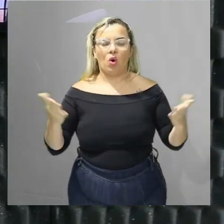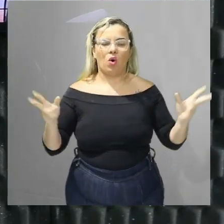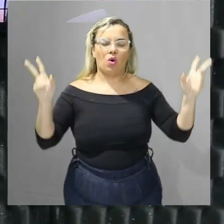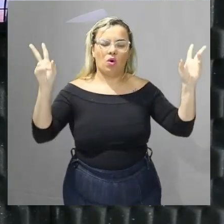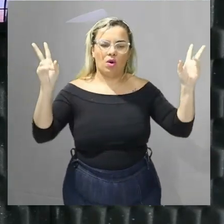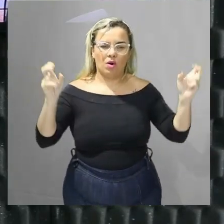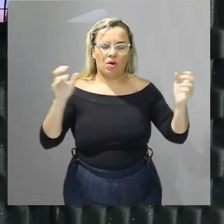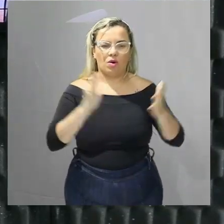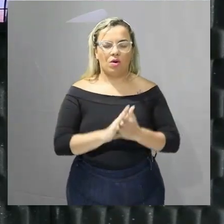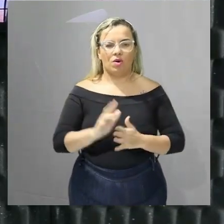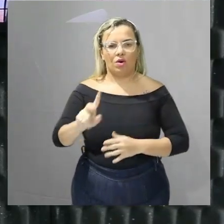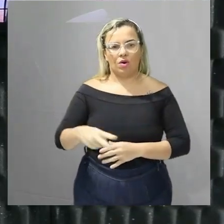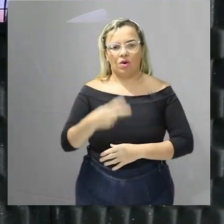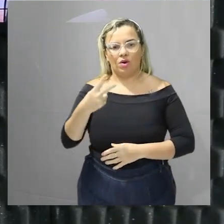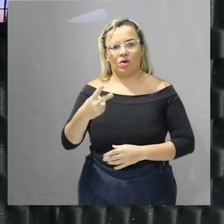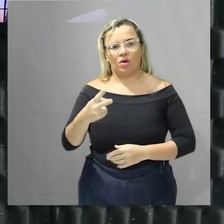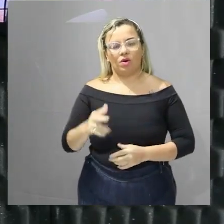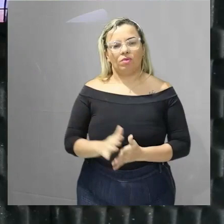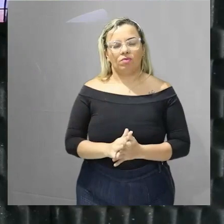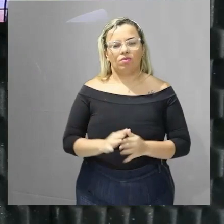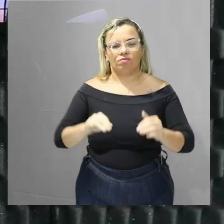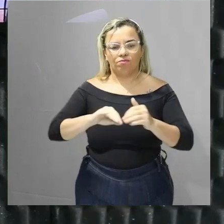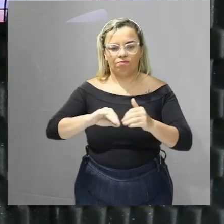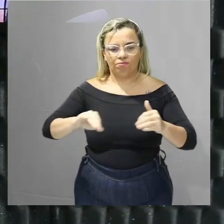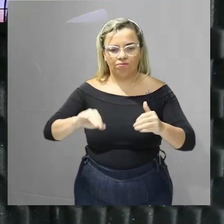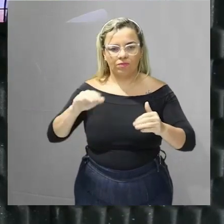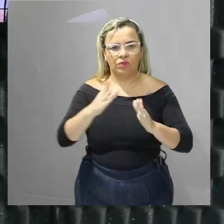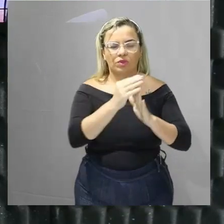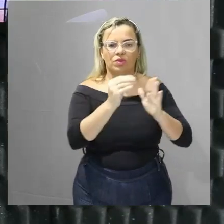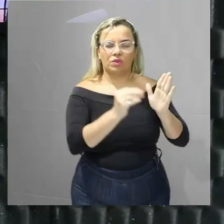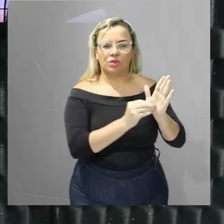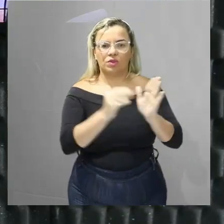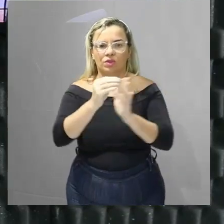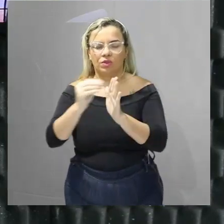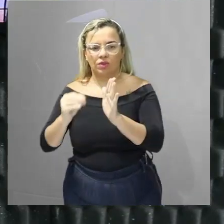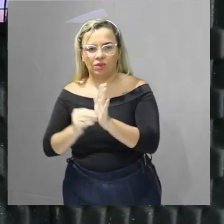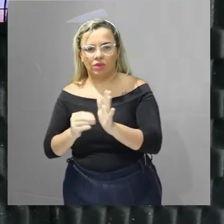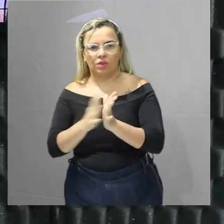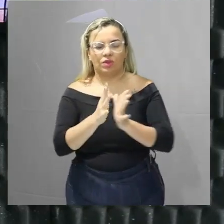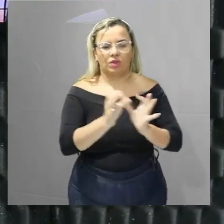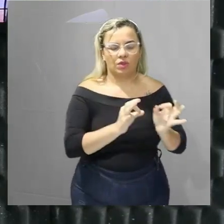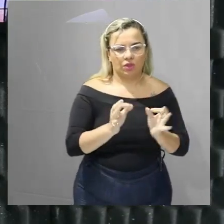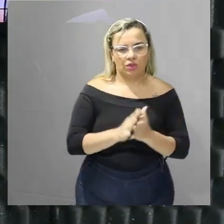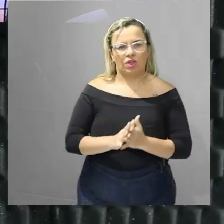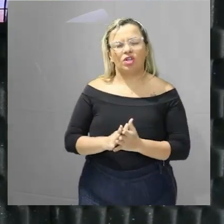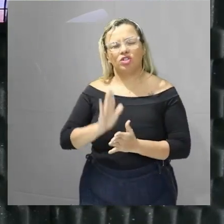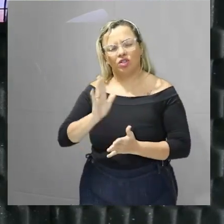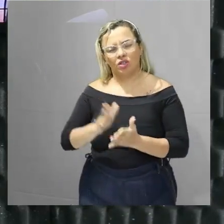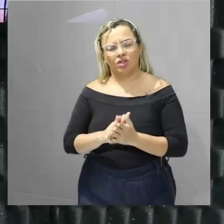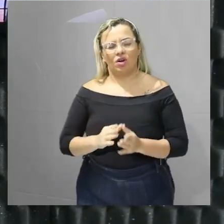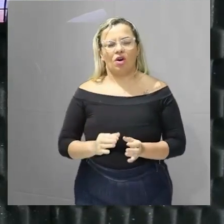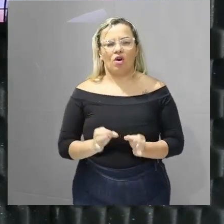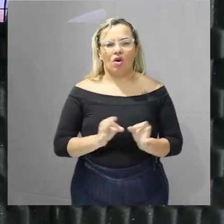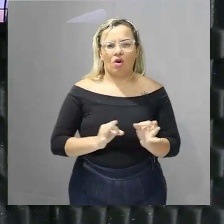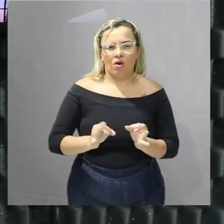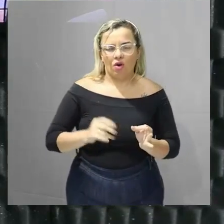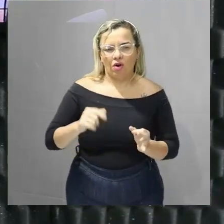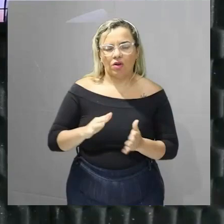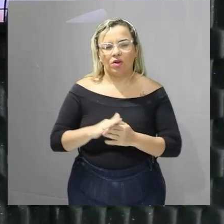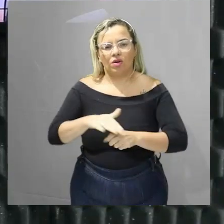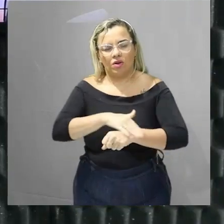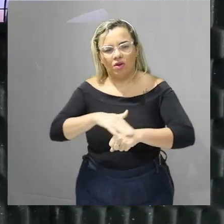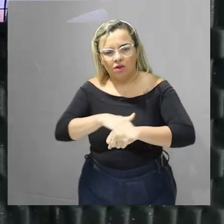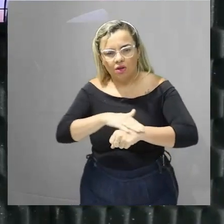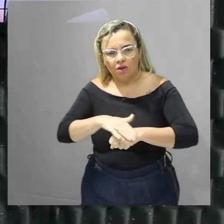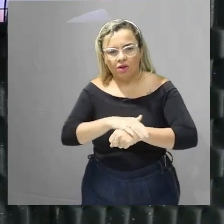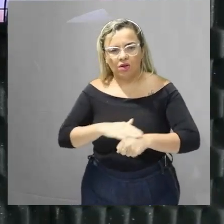em duas partes. Eu já venho conversando contigo, tá, no decorrer das nossas aulas, que o Enem, existem algumas temáticas, principalmente o Enem, né, que é o grande